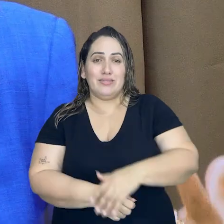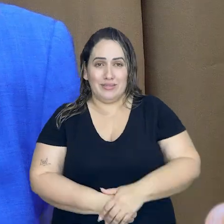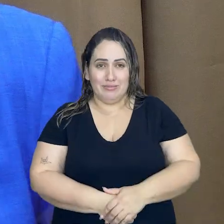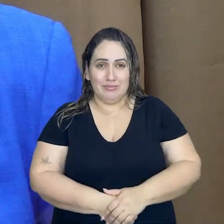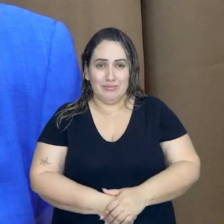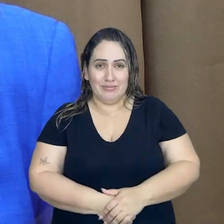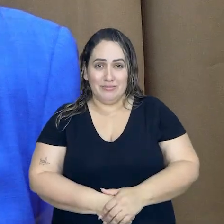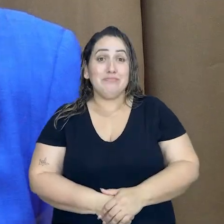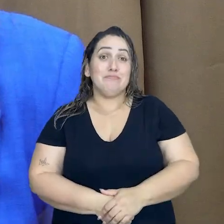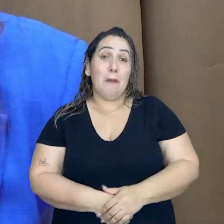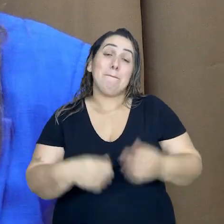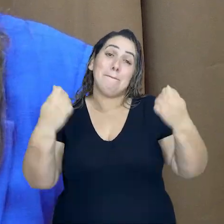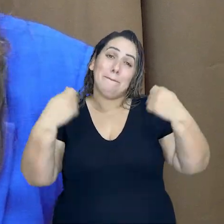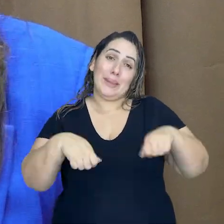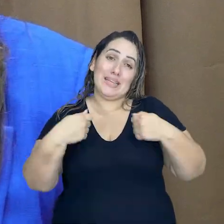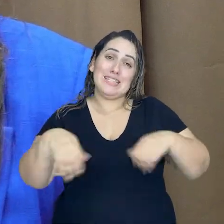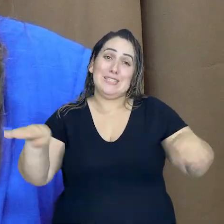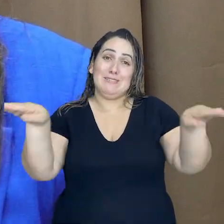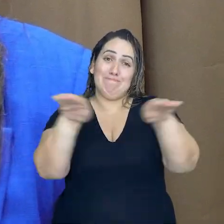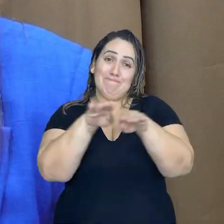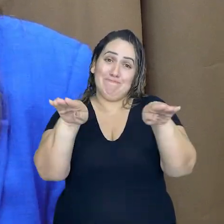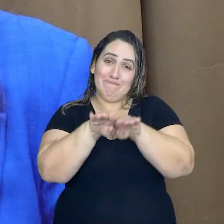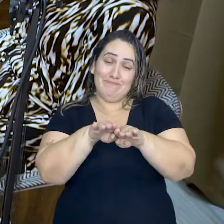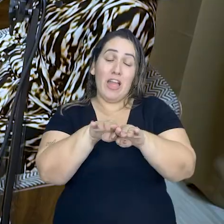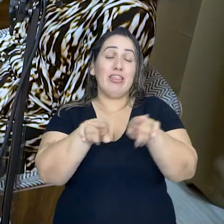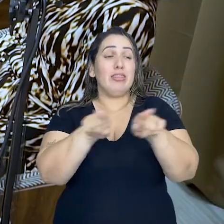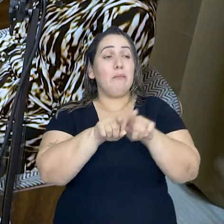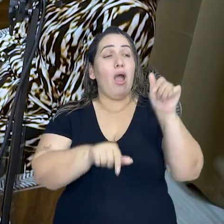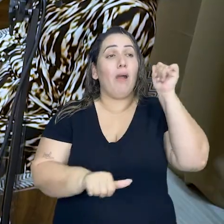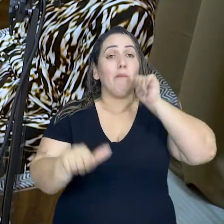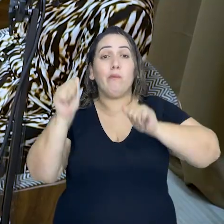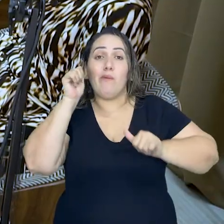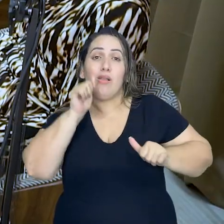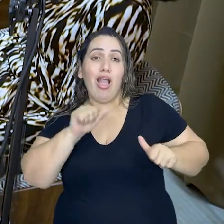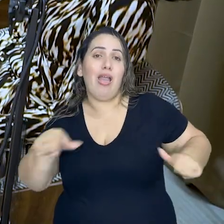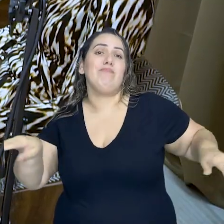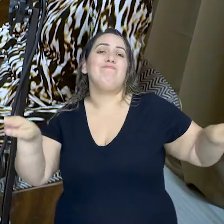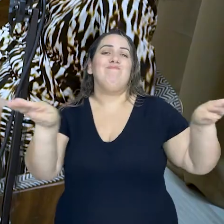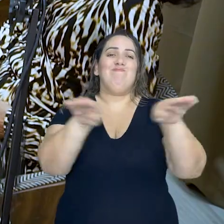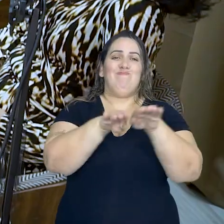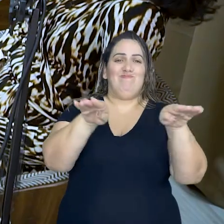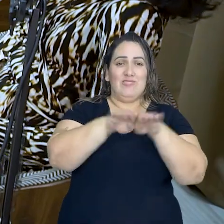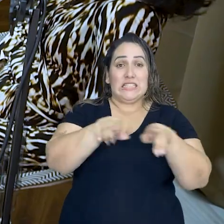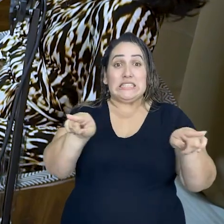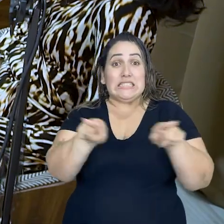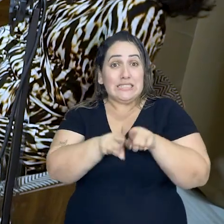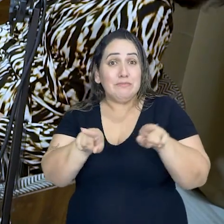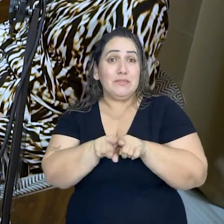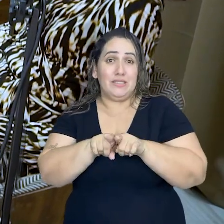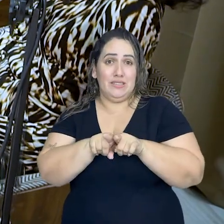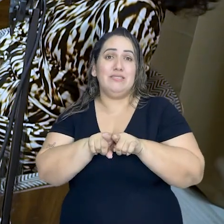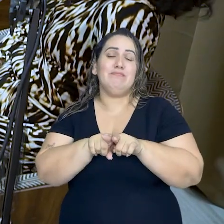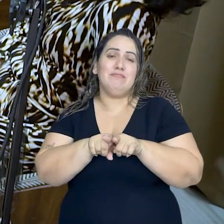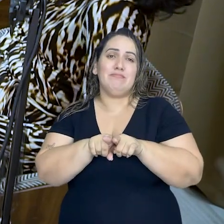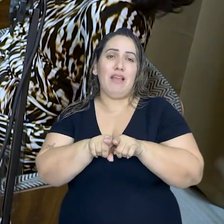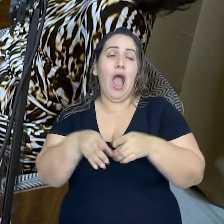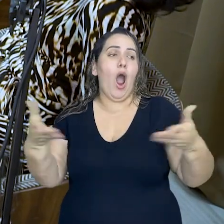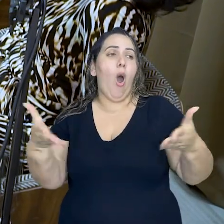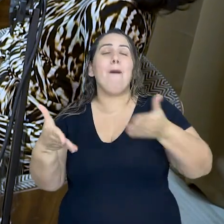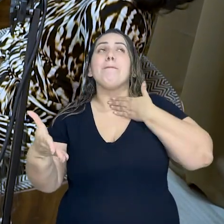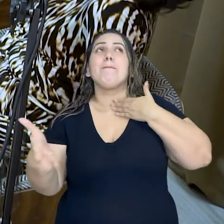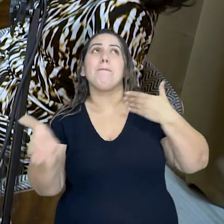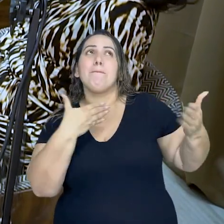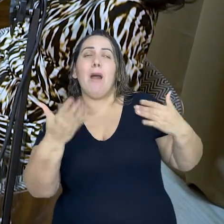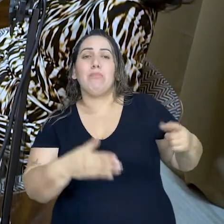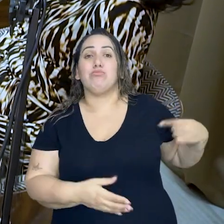da mulher na construção da democracia, porque quem elege somos nós não somos a maioria, né? Então,